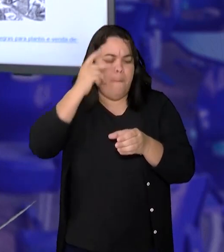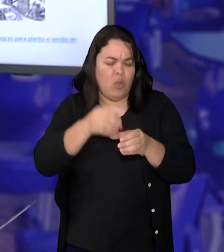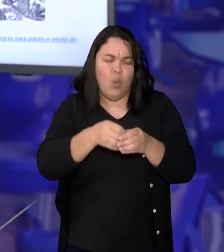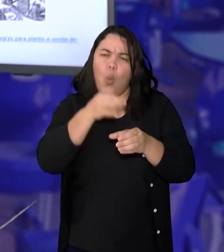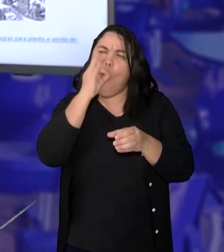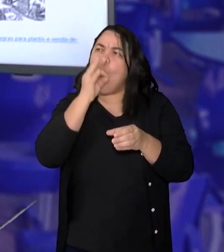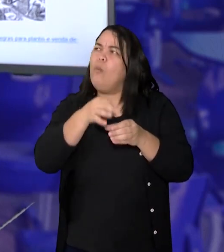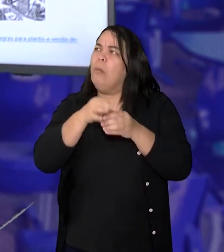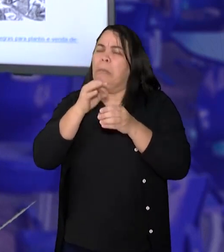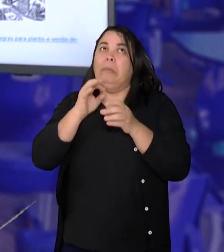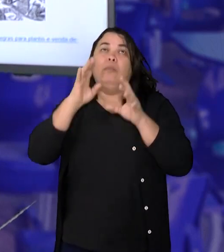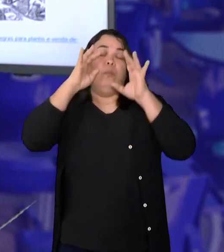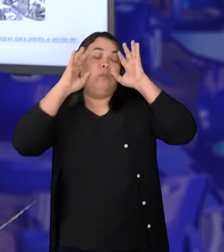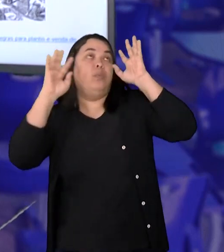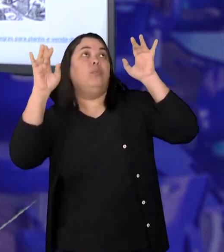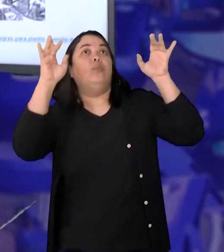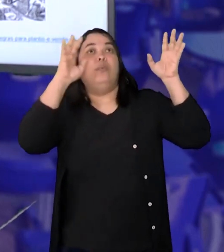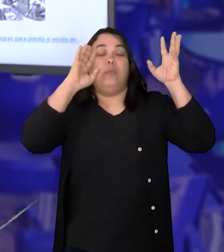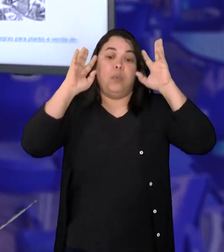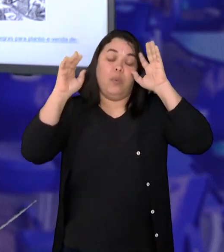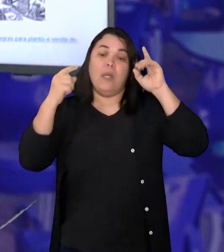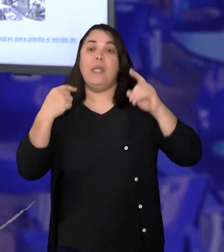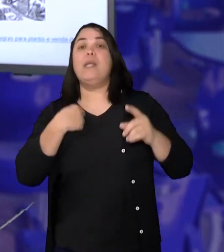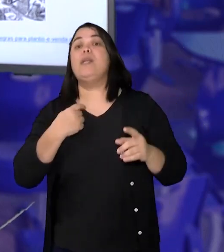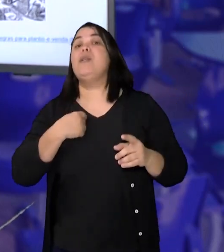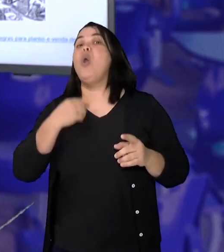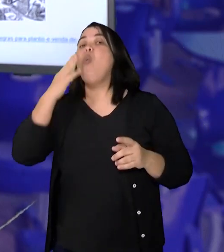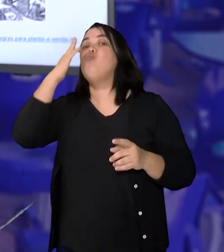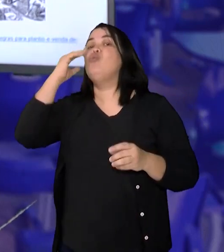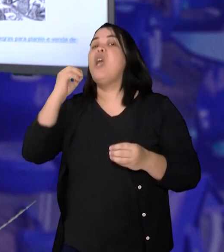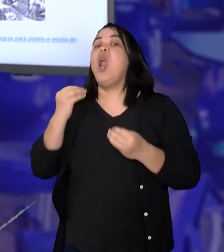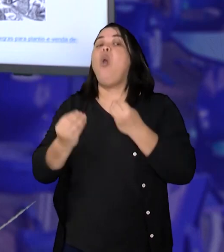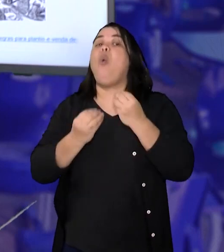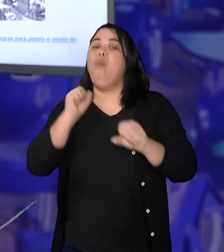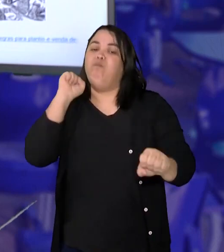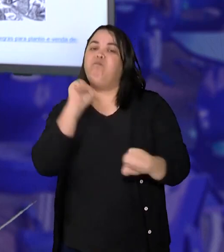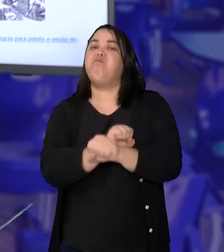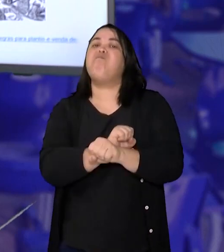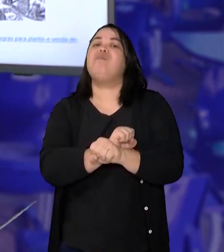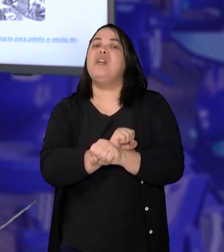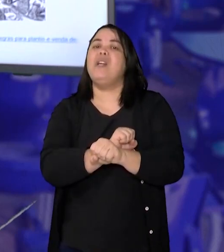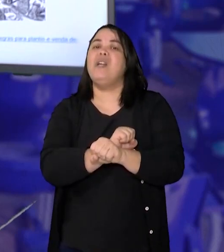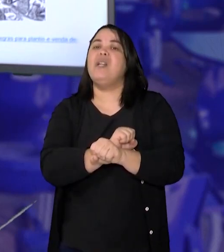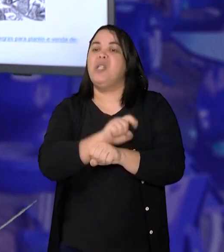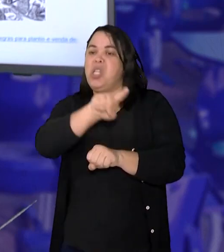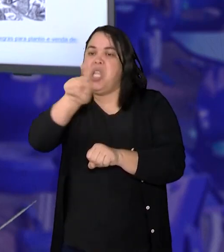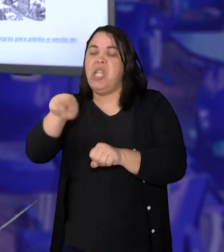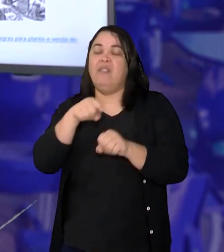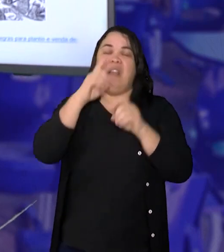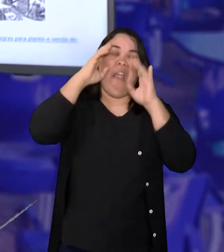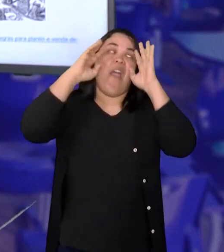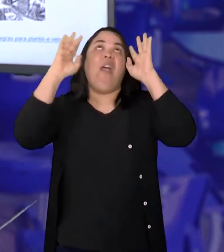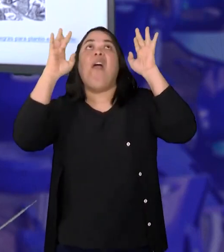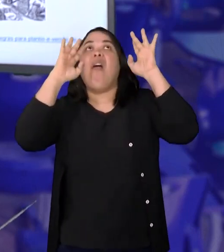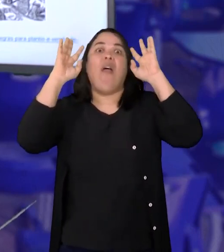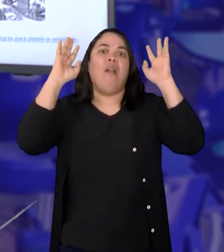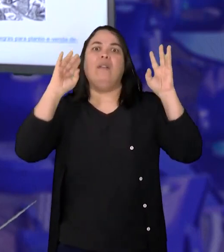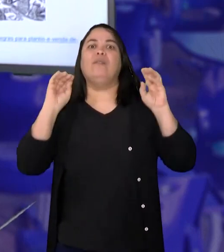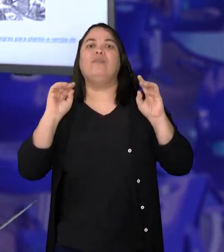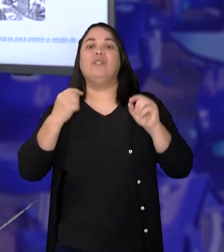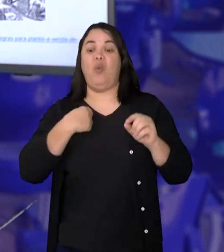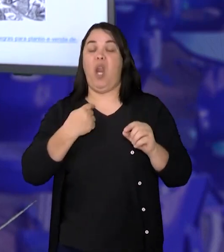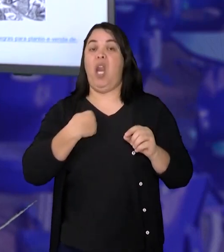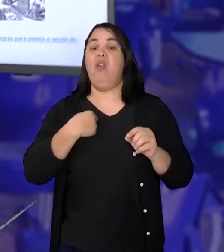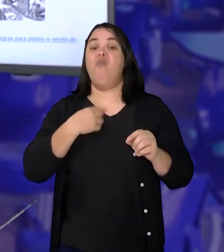a delirar e tal. E eu tenho um antídoto. Eu tenho como impedir essa cabeça deles de ficar voando. Então o que é que eu